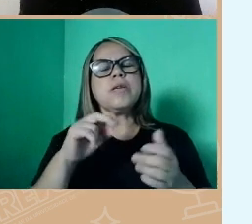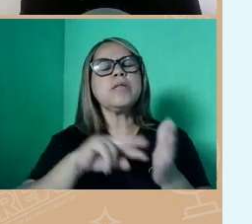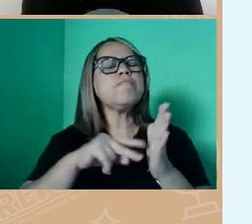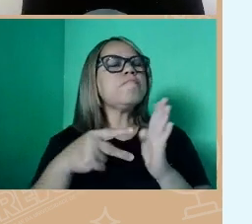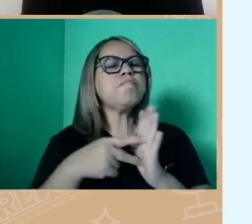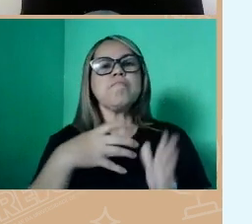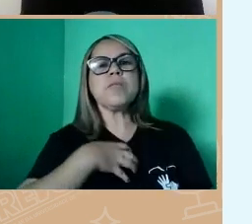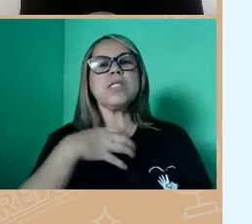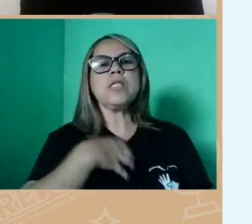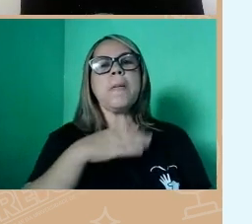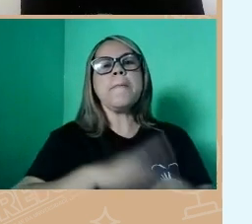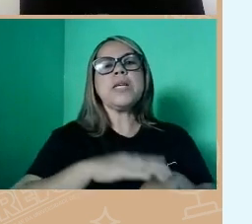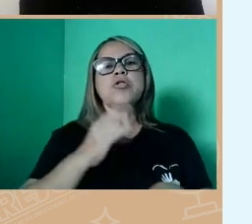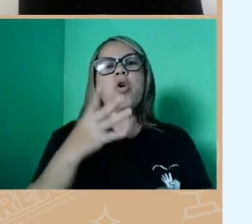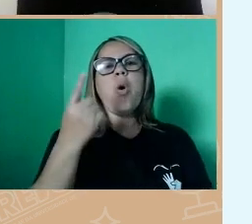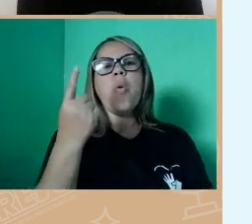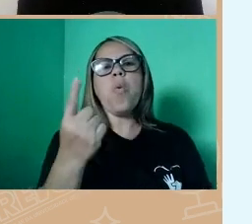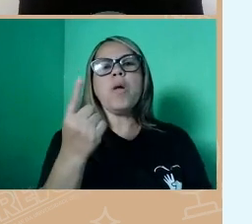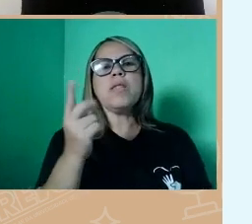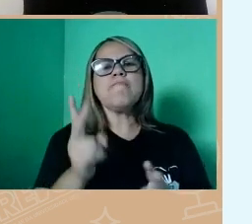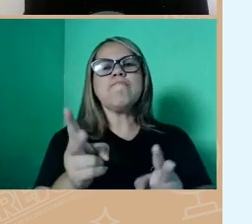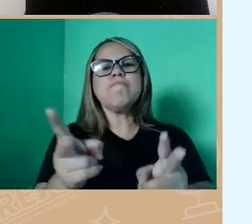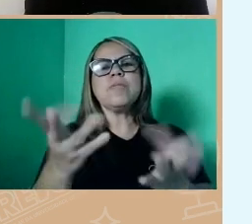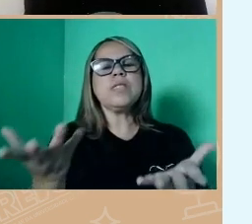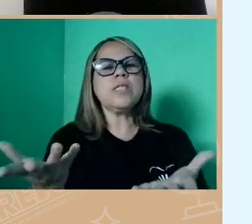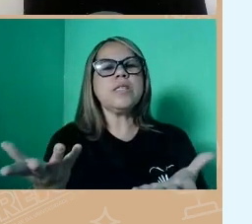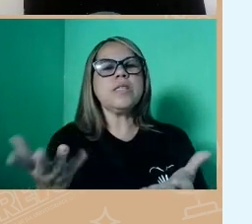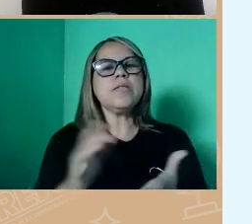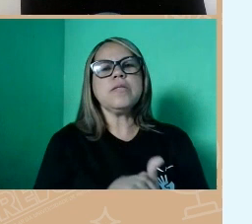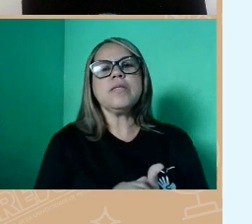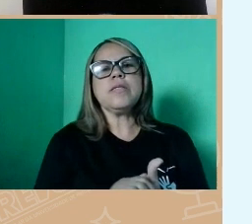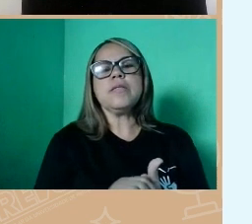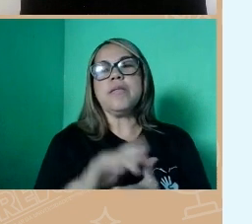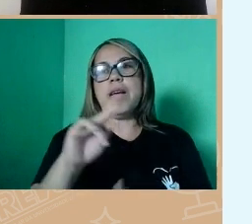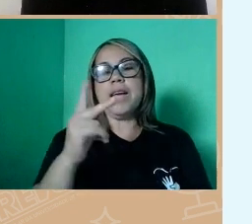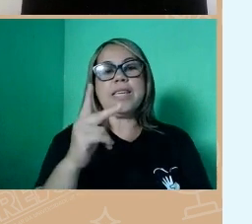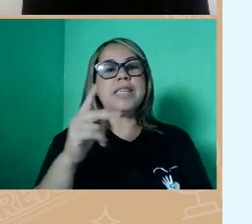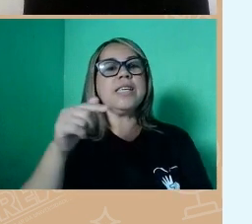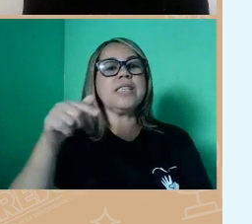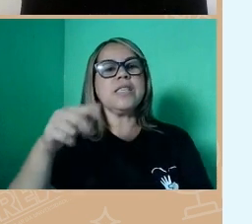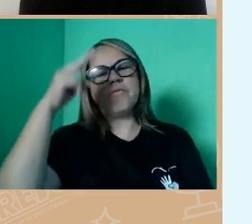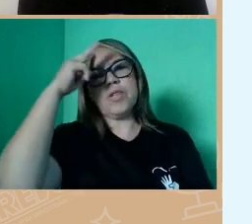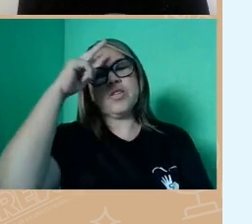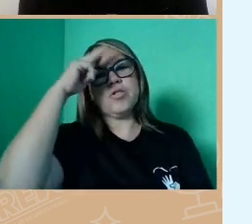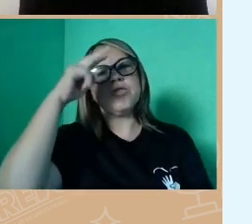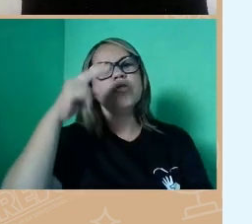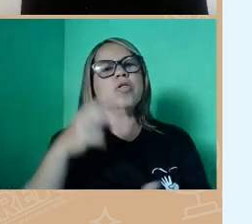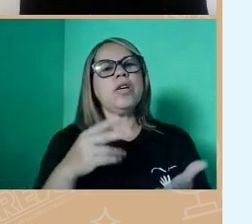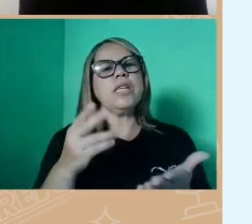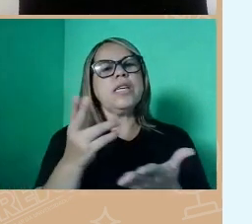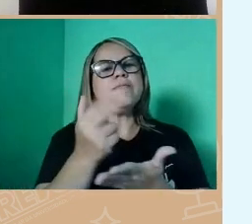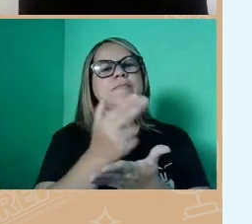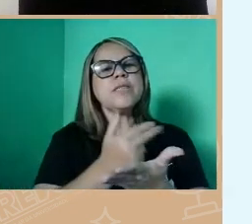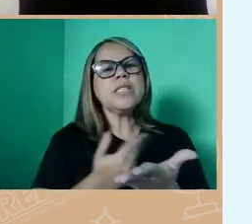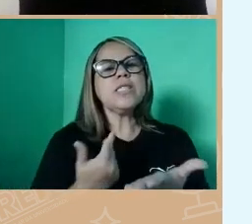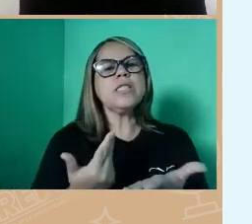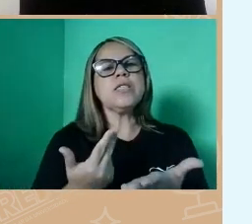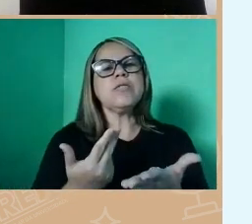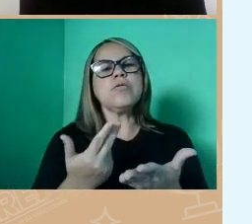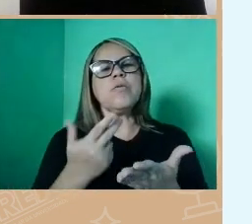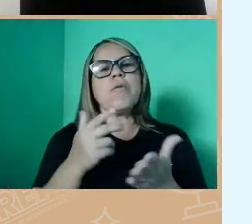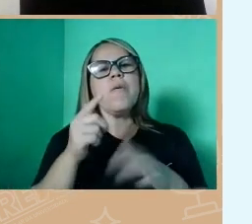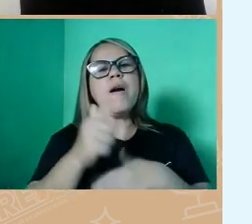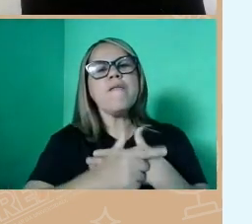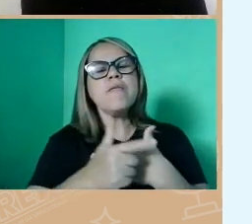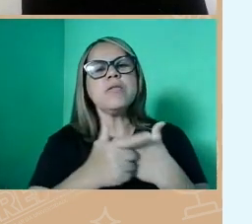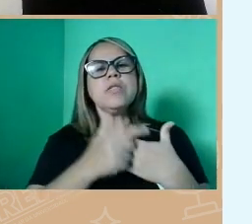embora apenas uma delas seja predominante. No caso da HQ, história e quadrinhos, acima, uma função da linguagem que